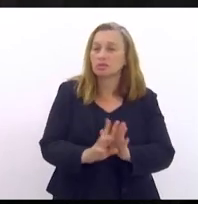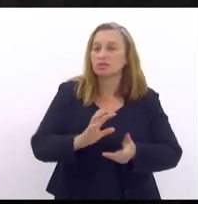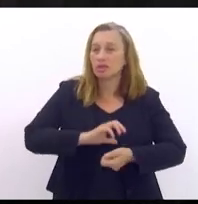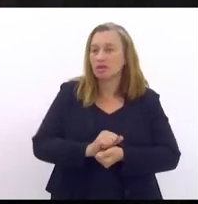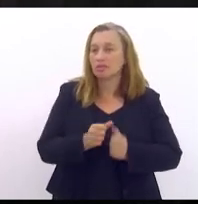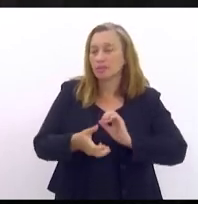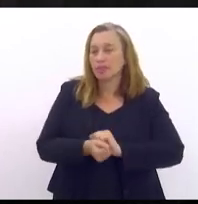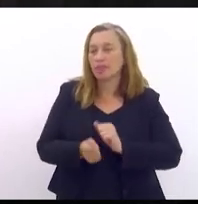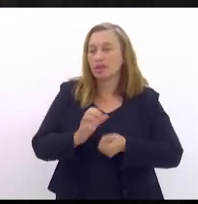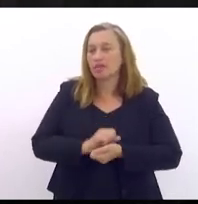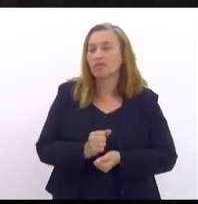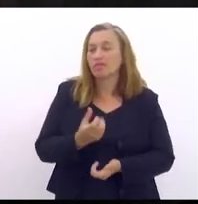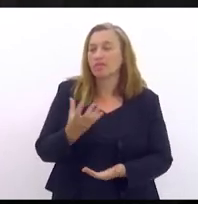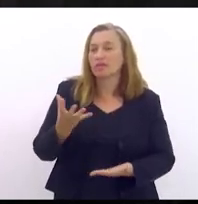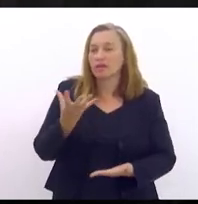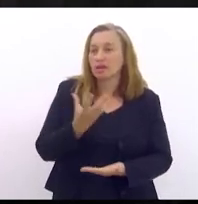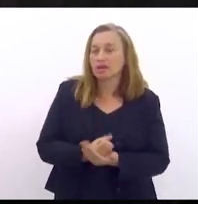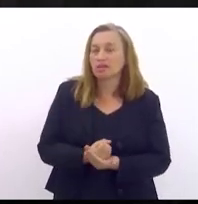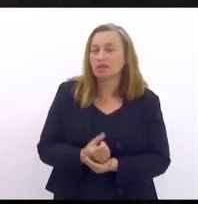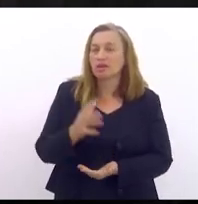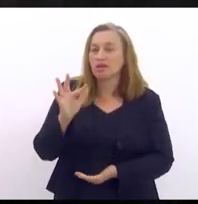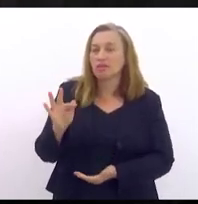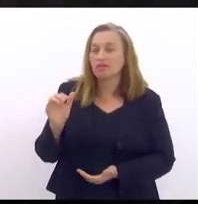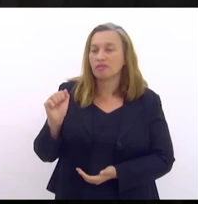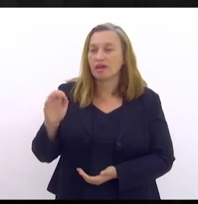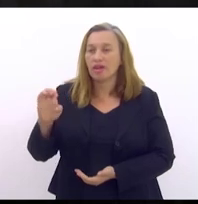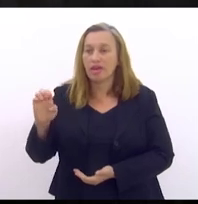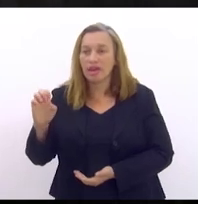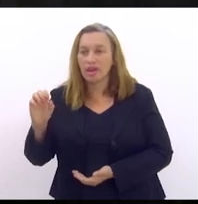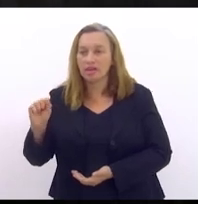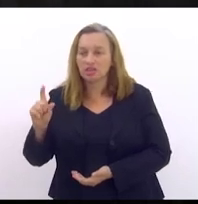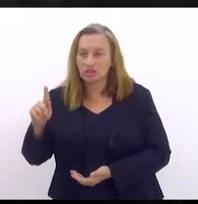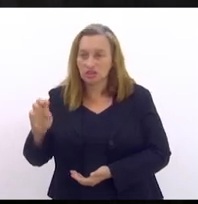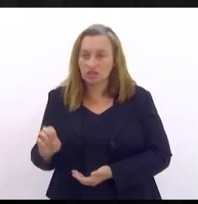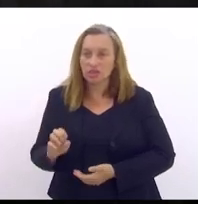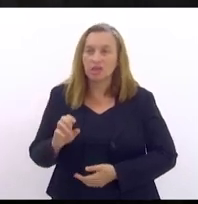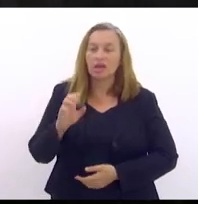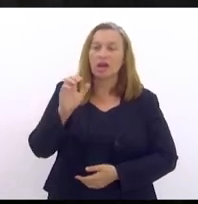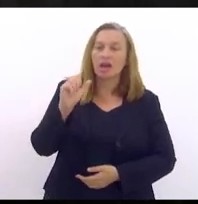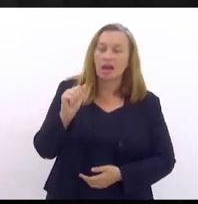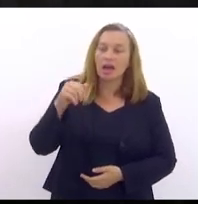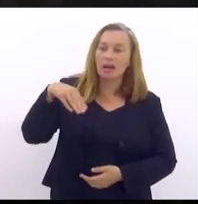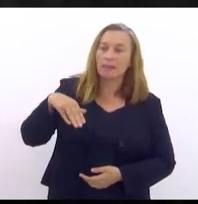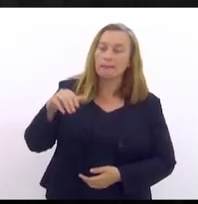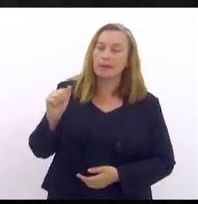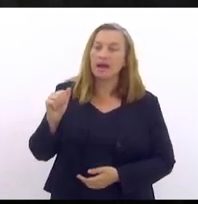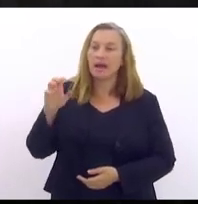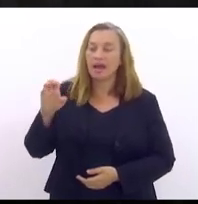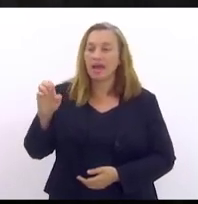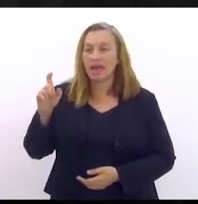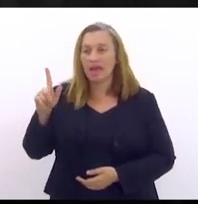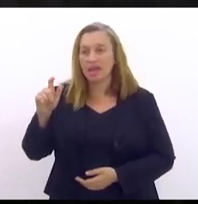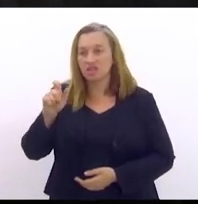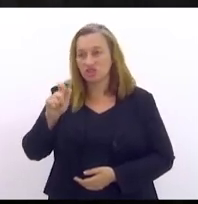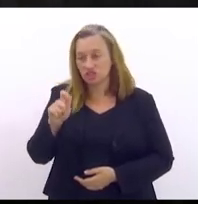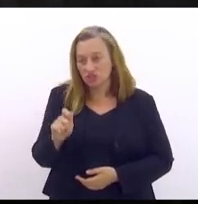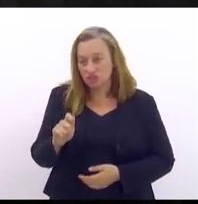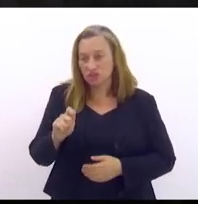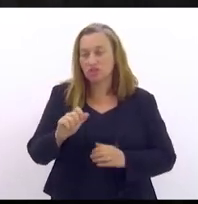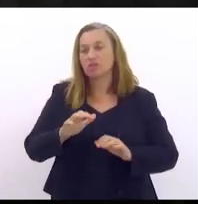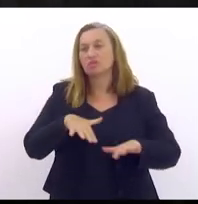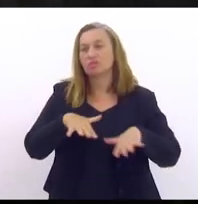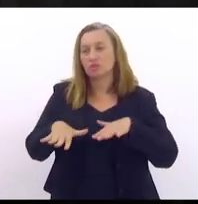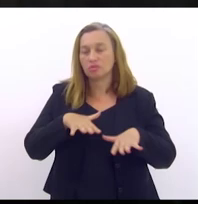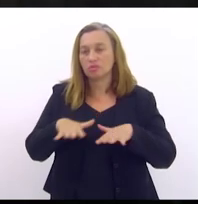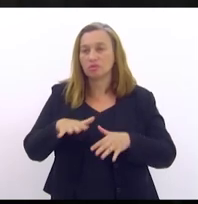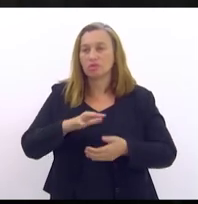estão cadastradas na FAERJ. E aqui eu queria citar a AMAERJ, Associação do Movimento dos Artesãos do Estado do Rio de